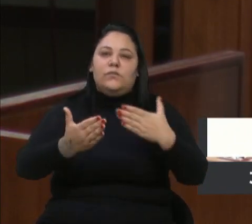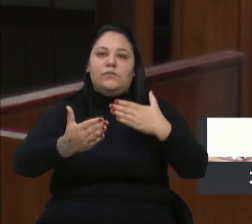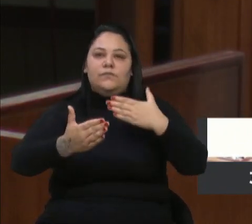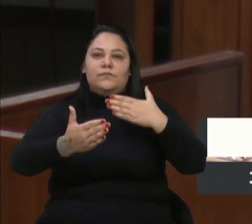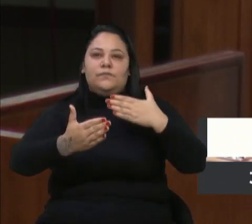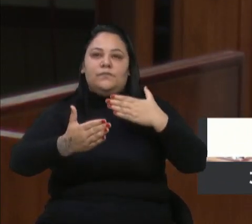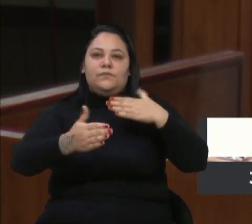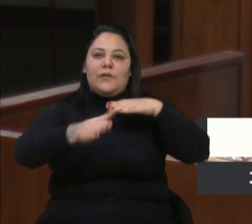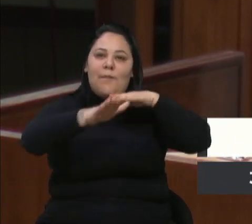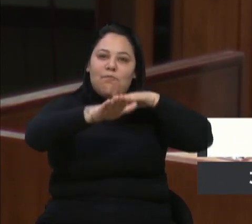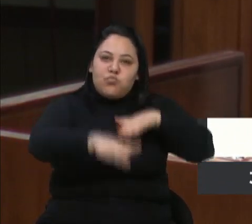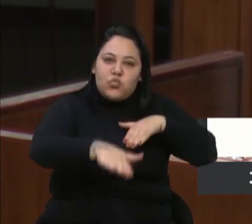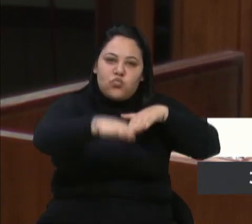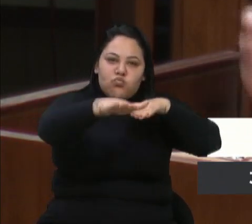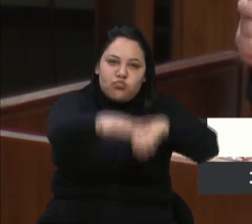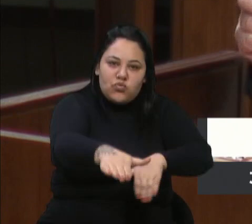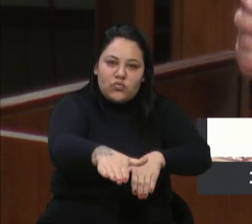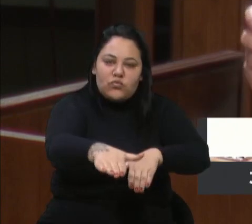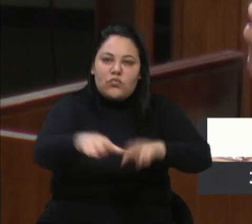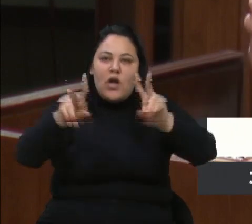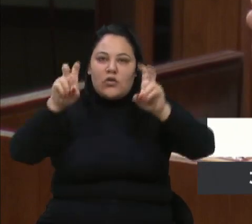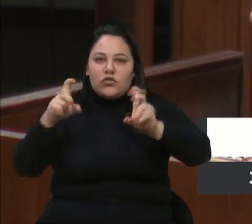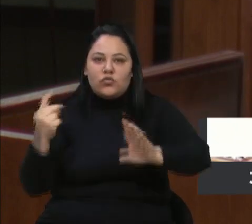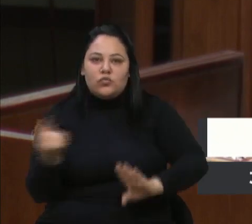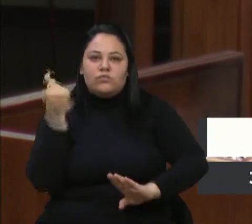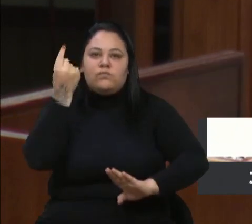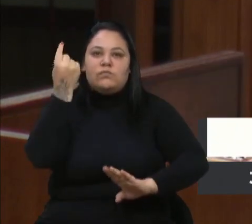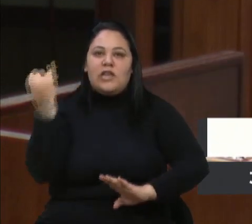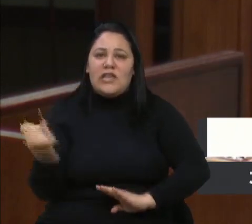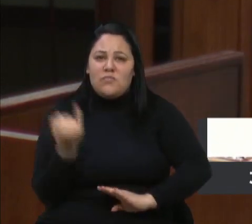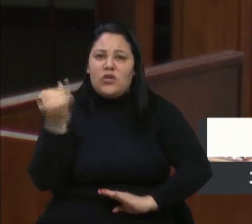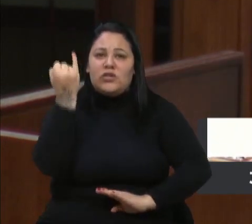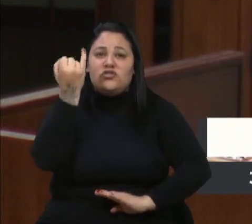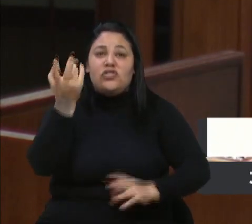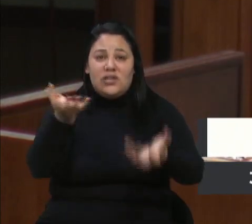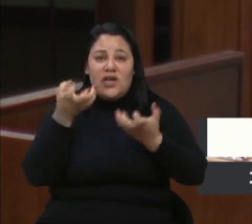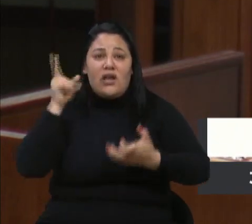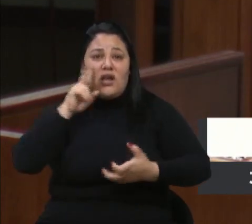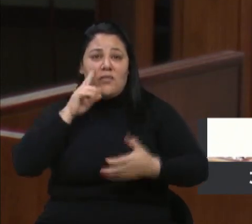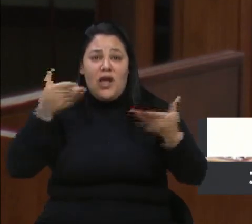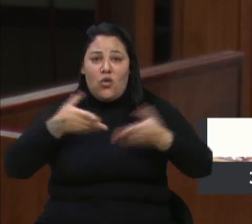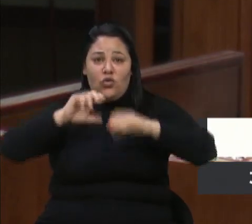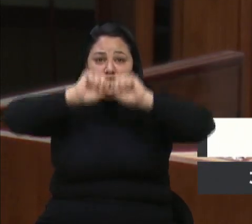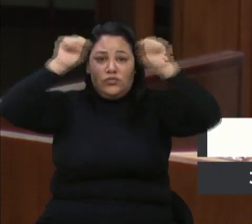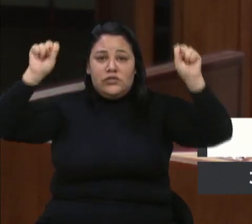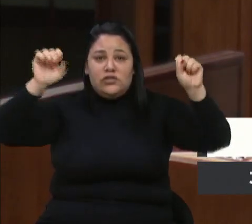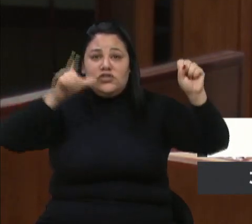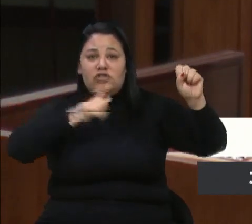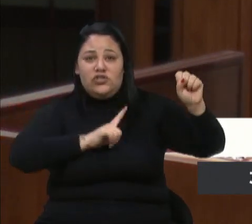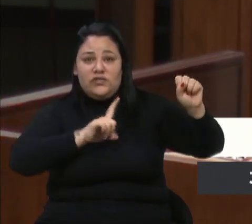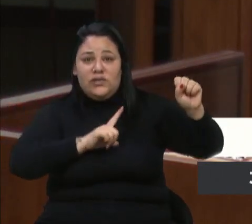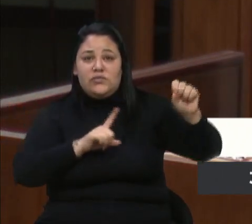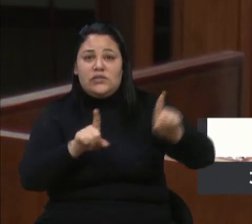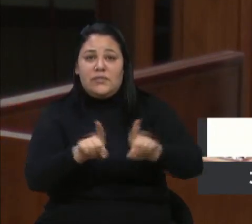é um tema, uma pauta única. E eu quero relembrar, porque hoje de manhã nós tivemos,